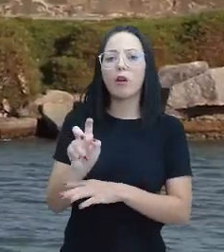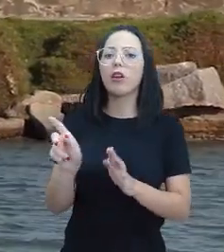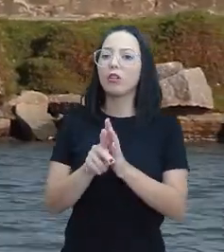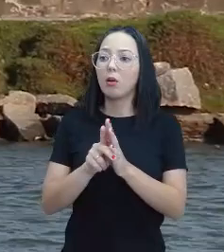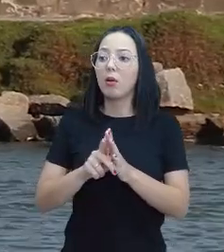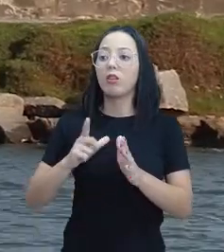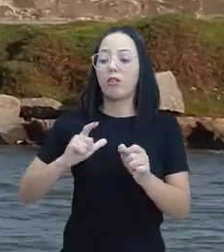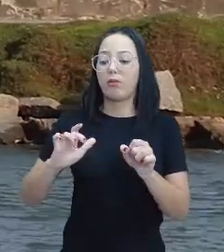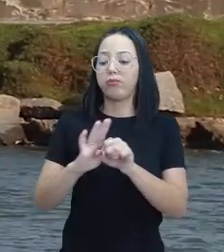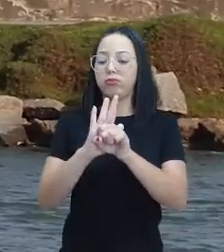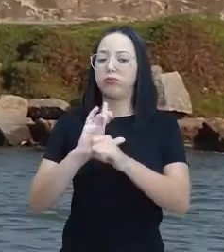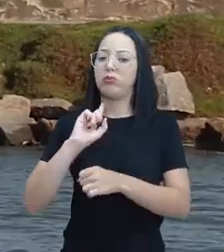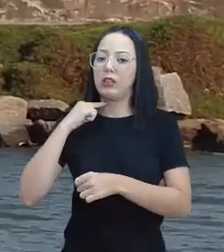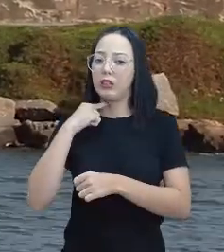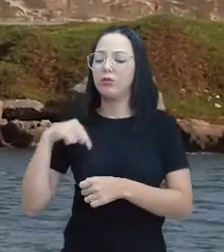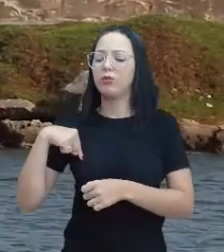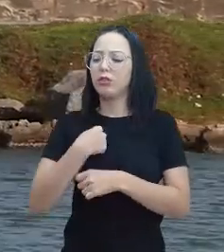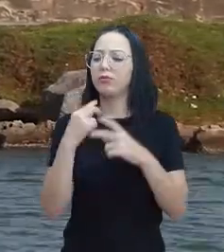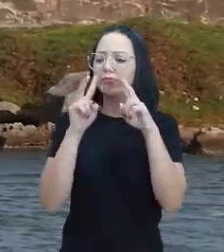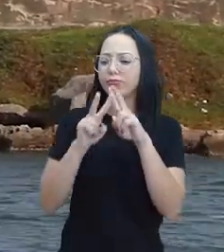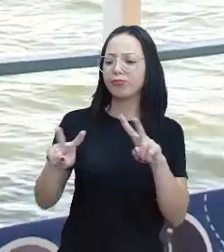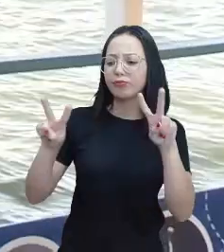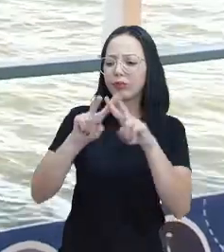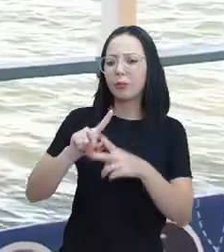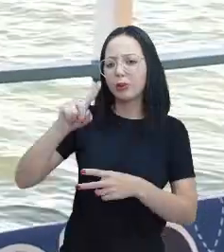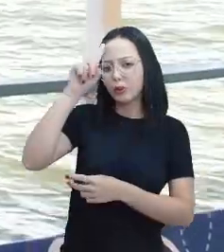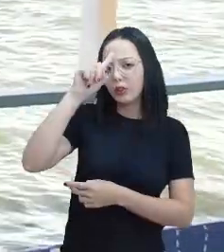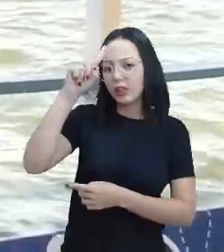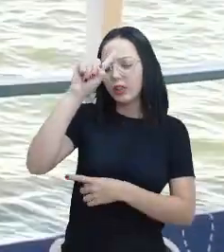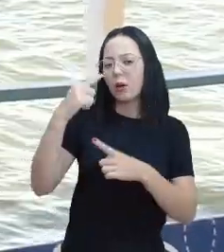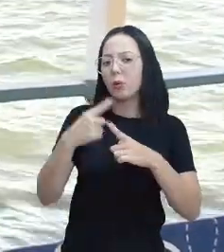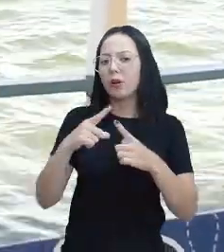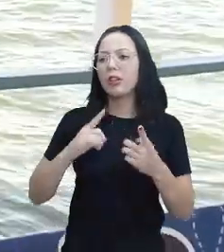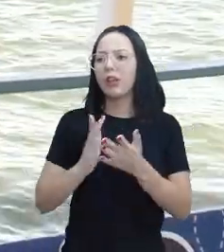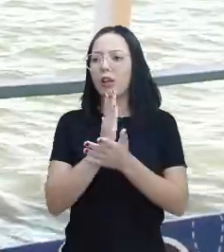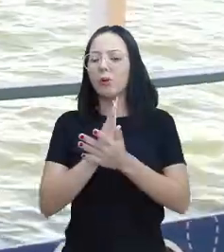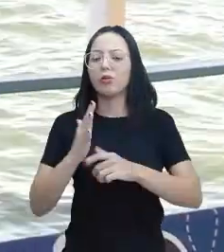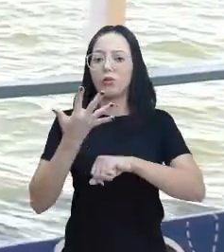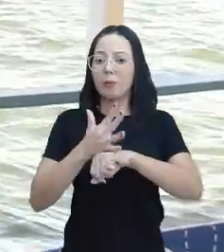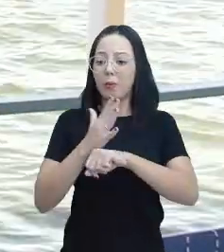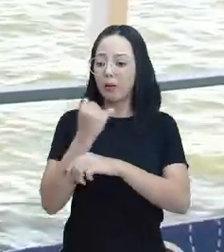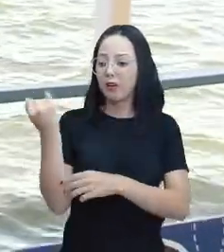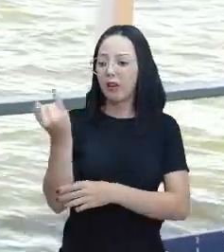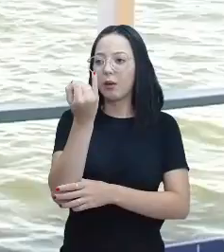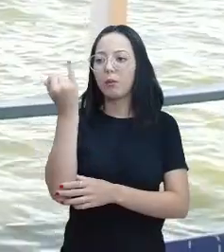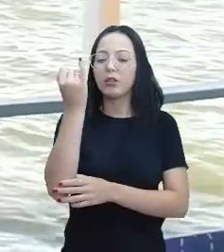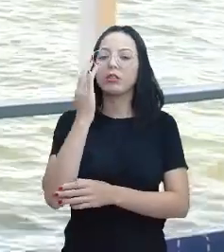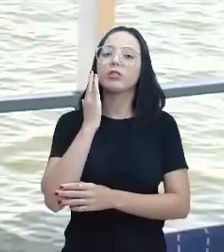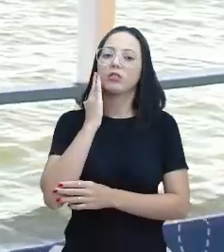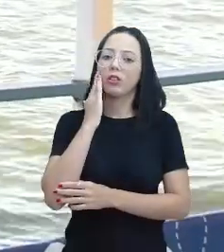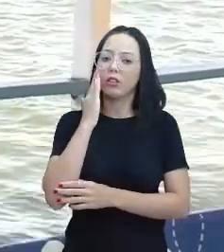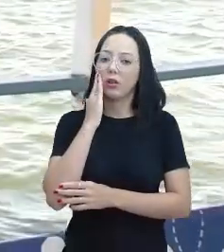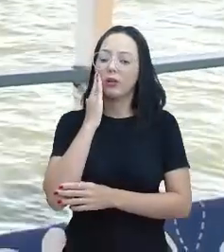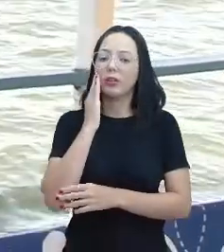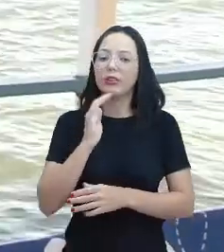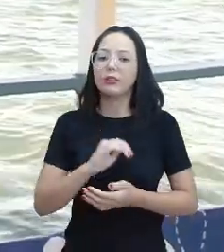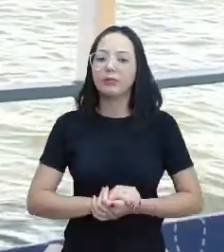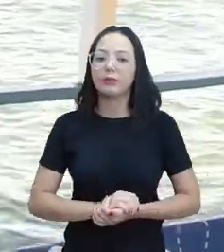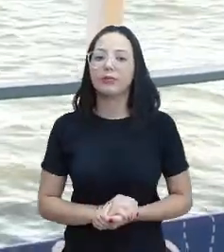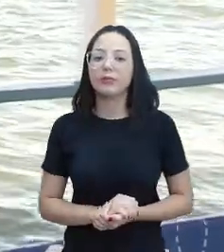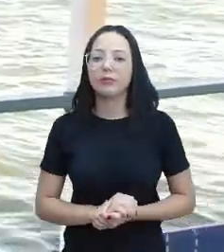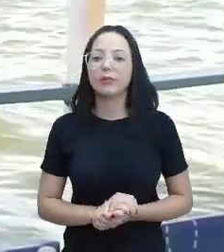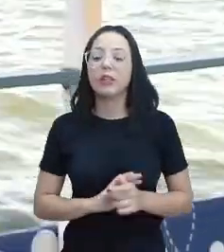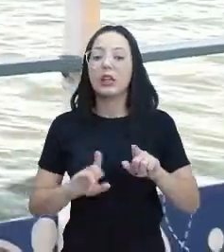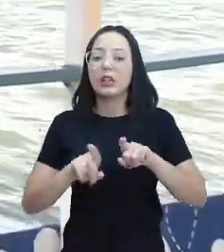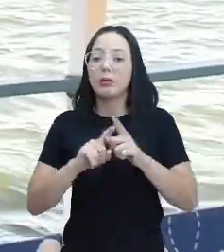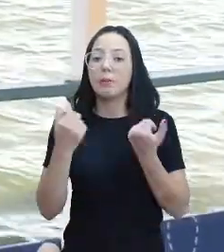coisas que a gente observa do dia a dia. Existem ações que são bastante importantes, que elas precisam